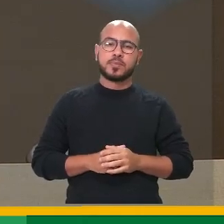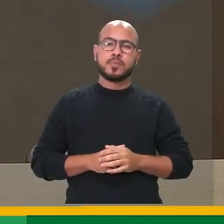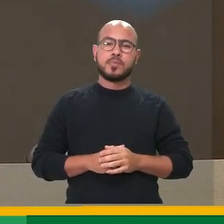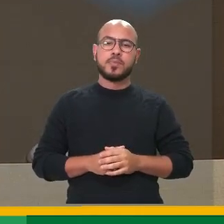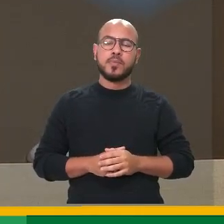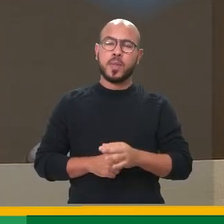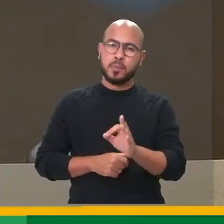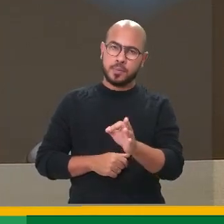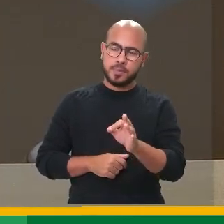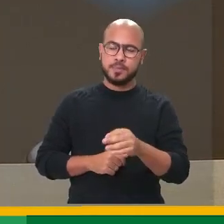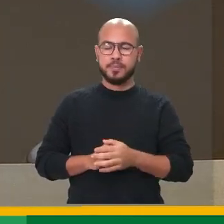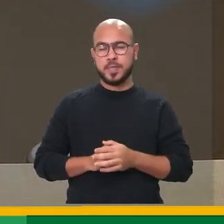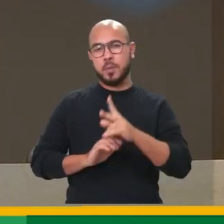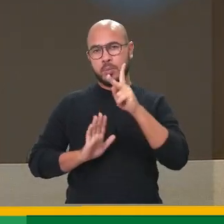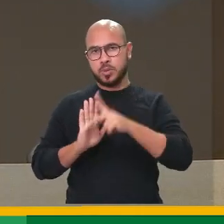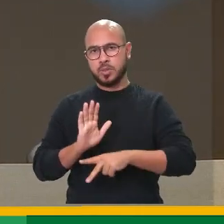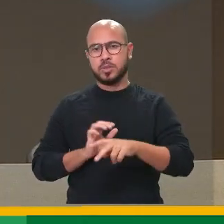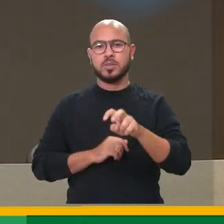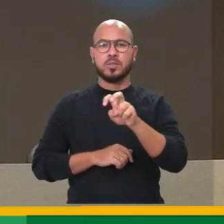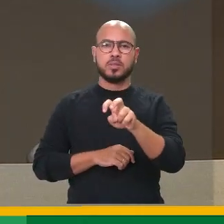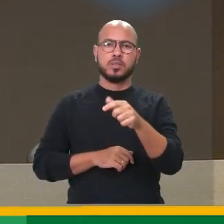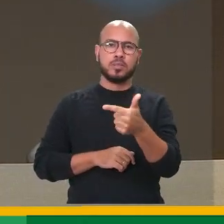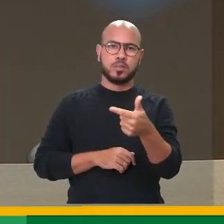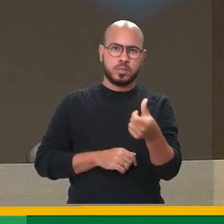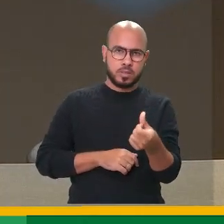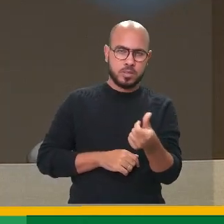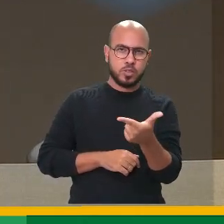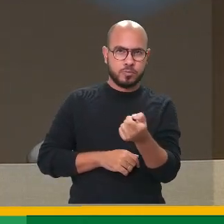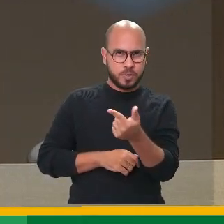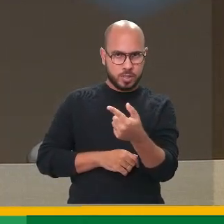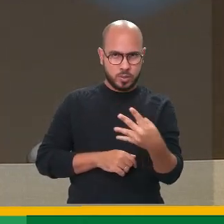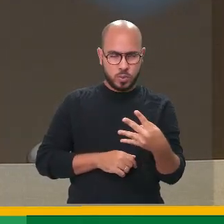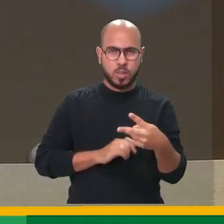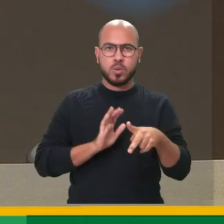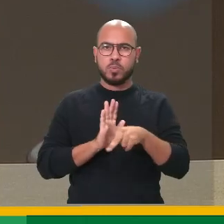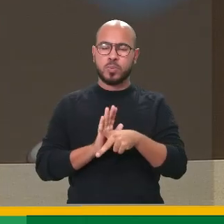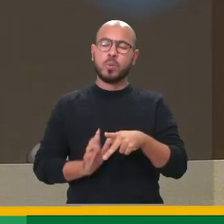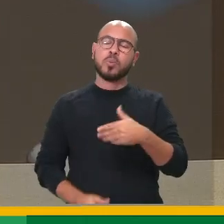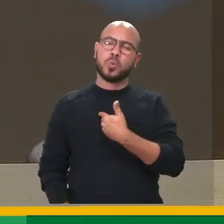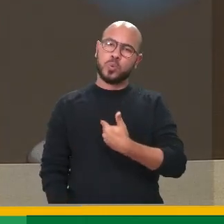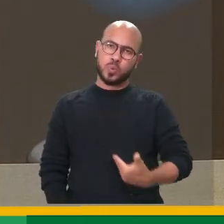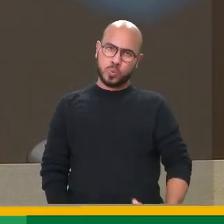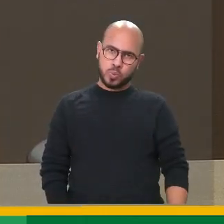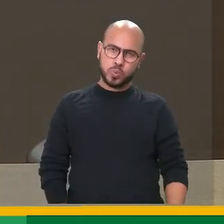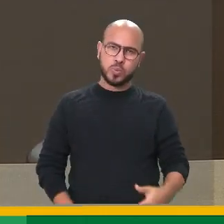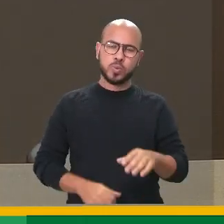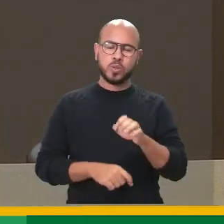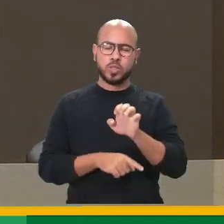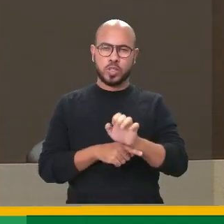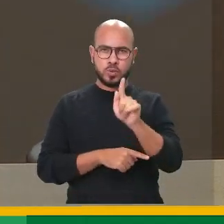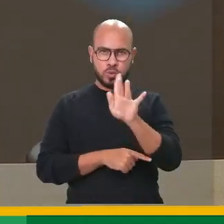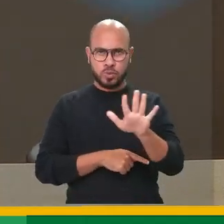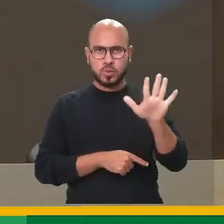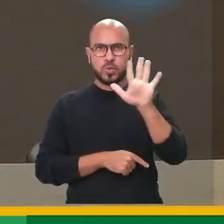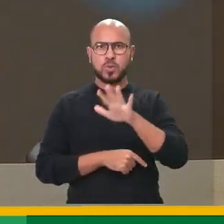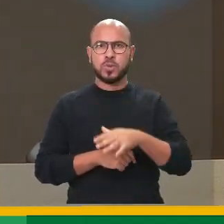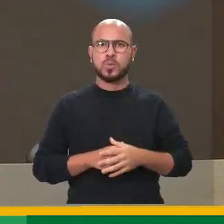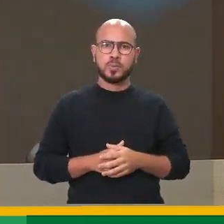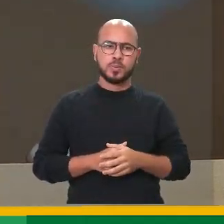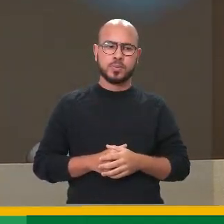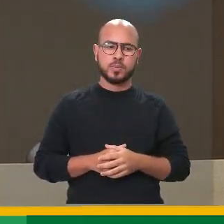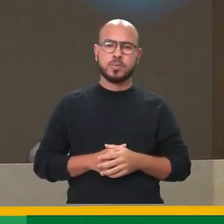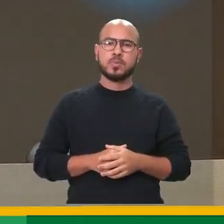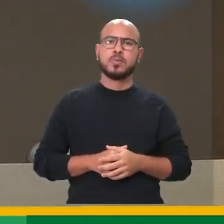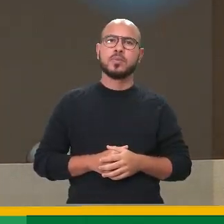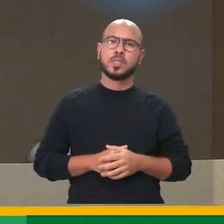processo 526 b202 de autoria da governadoria do estado de Goiás que dispõe